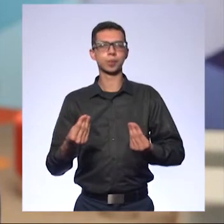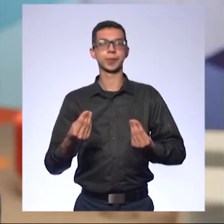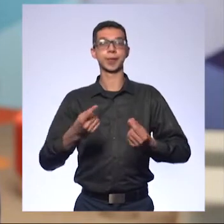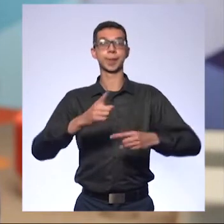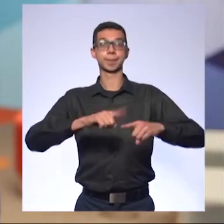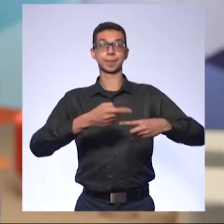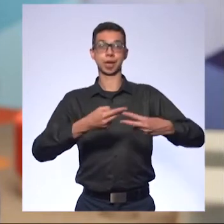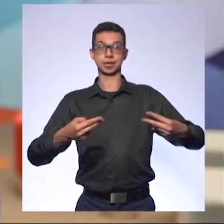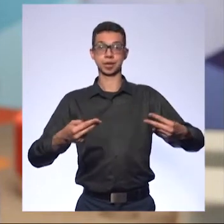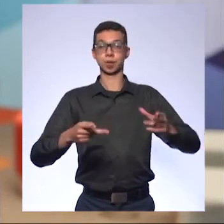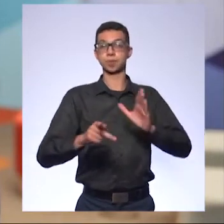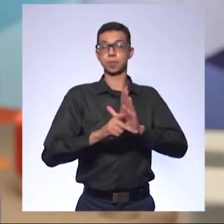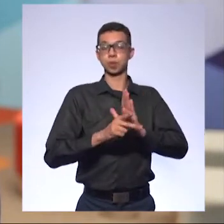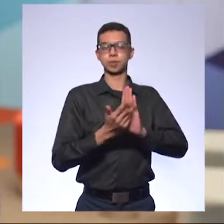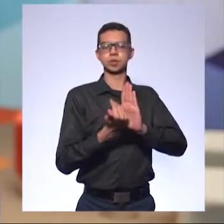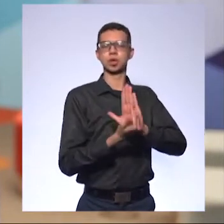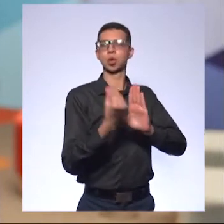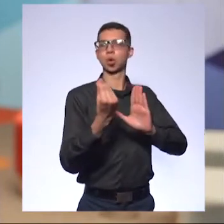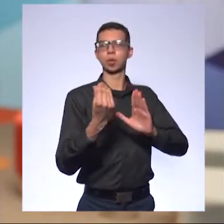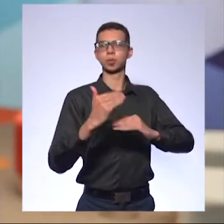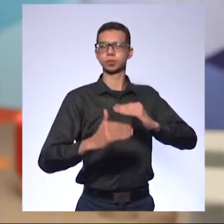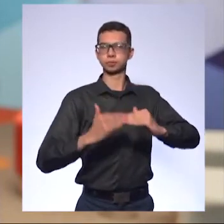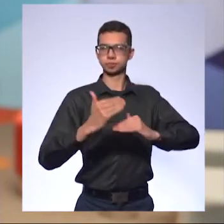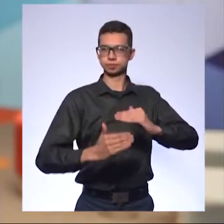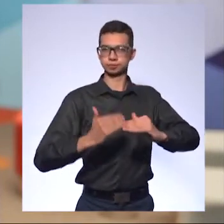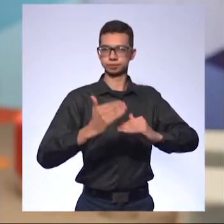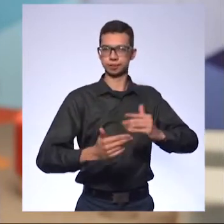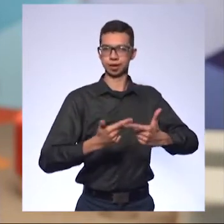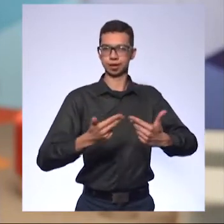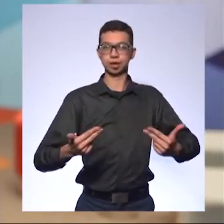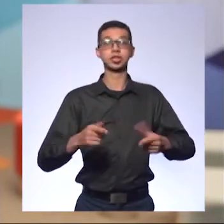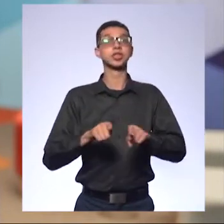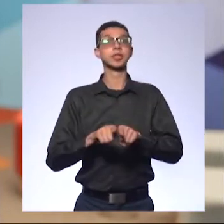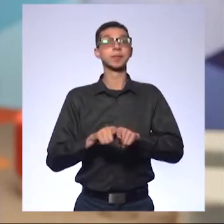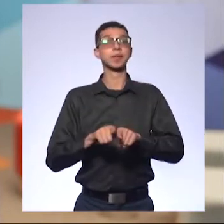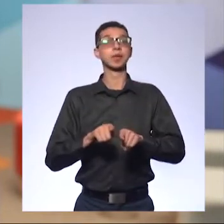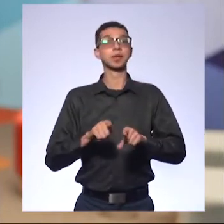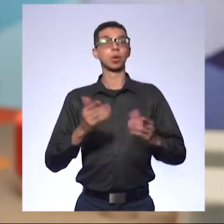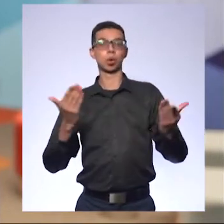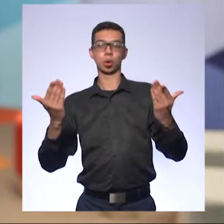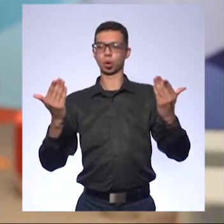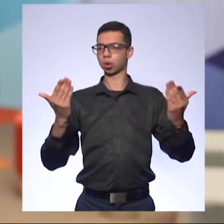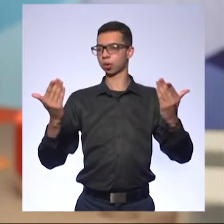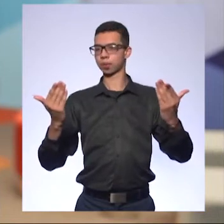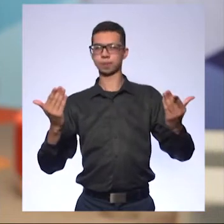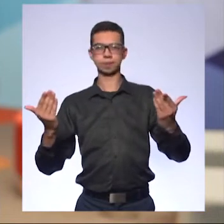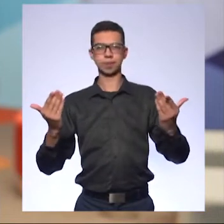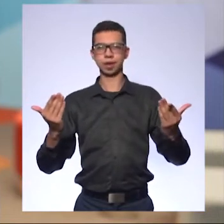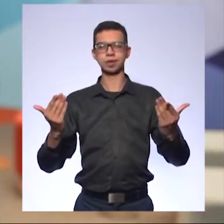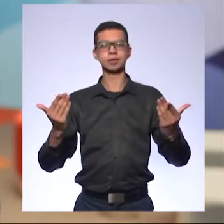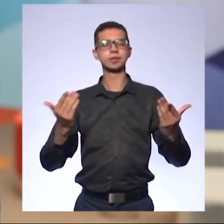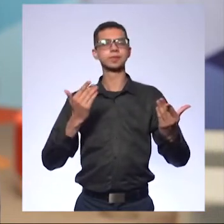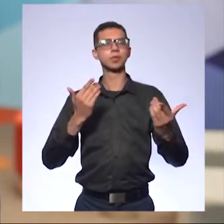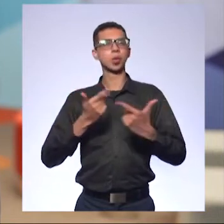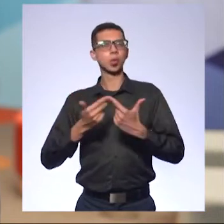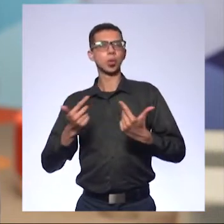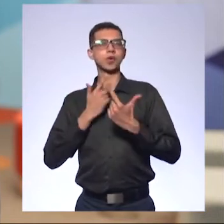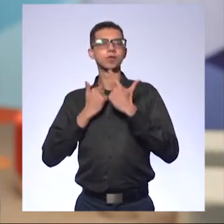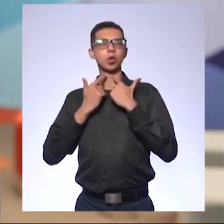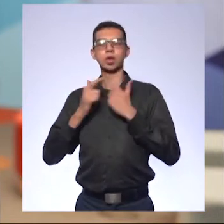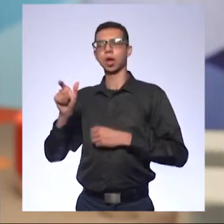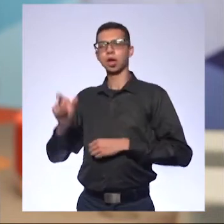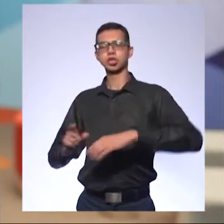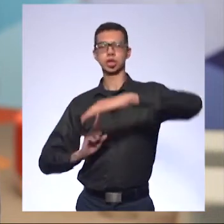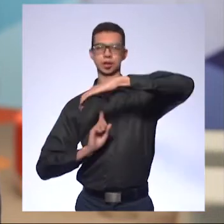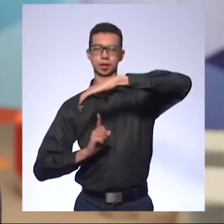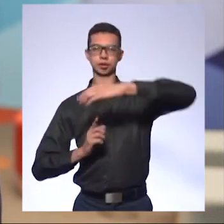embalagem, comparando os requisitos de desempenho com os requisitos do consumidor para aquele tipo de embalagem. Ele deve